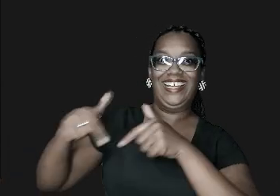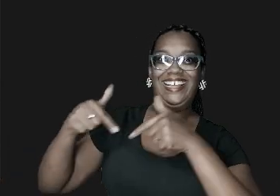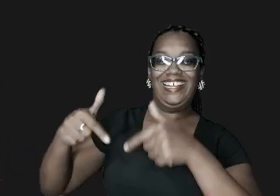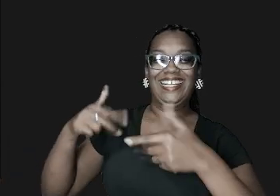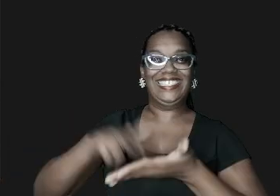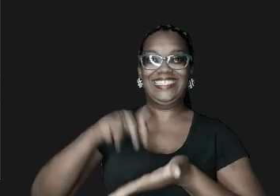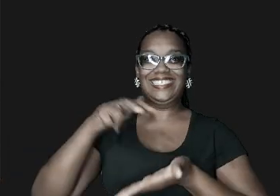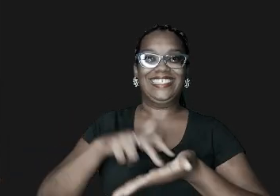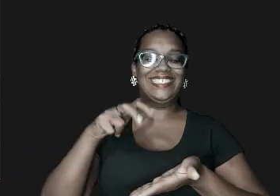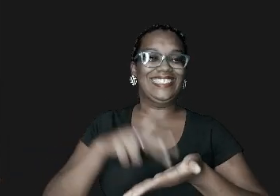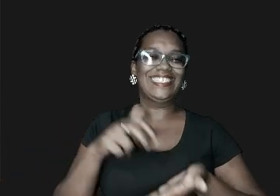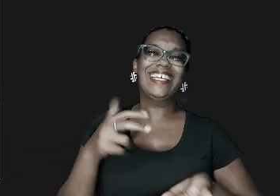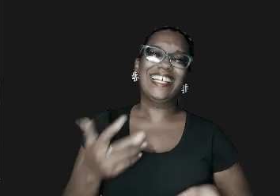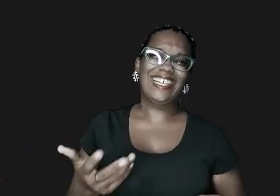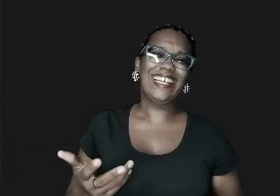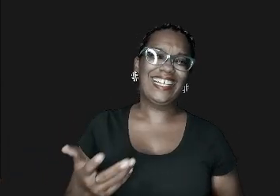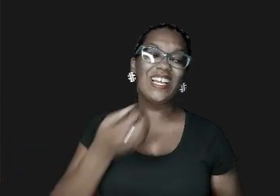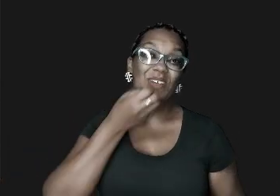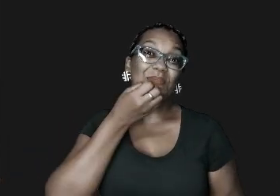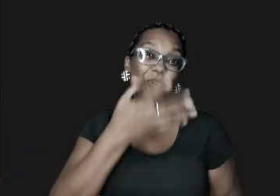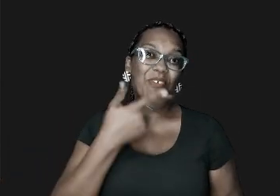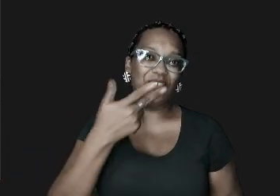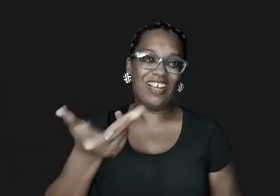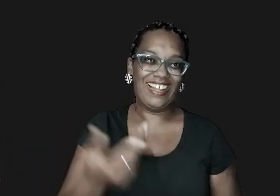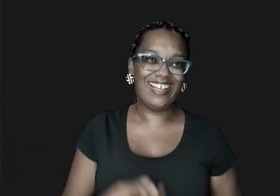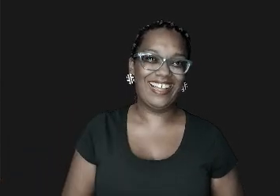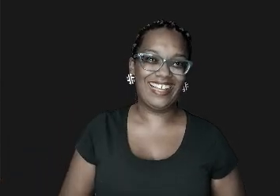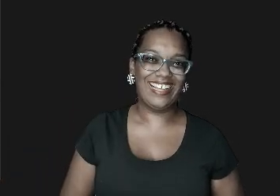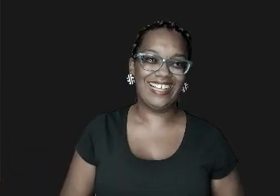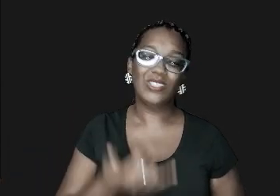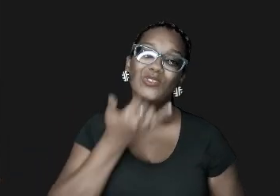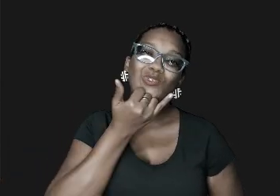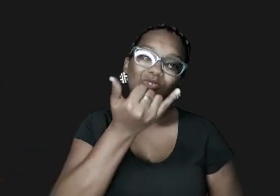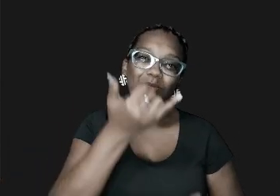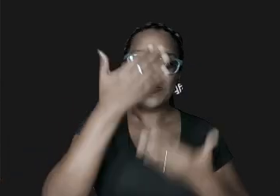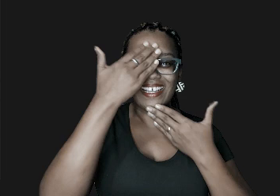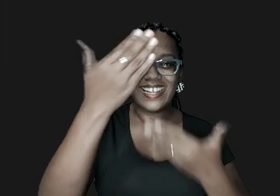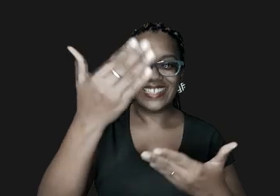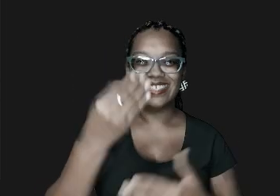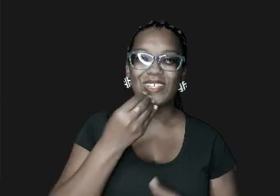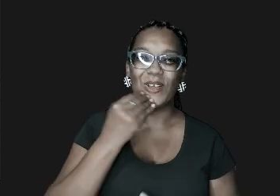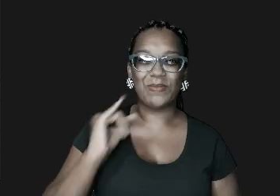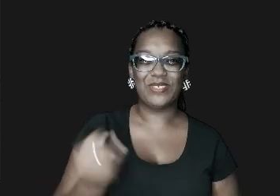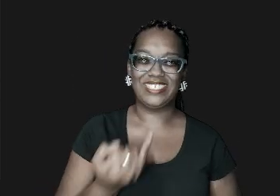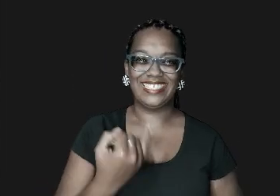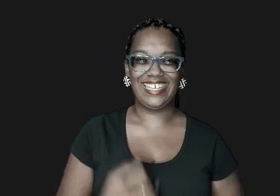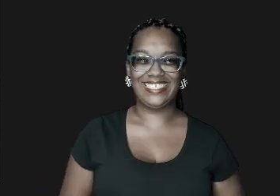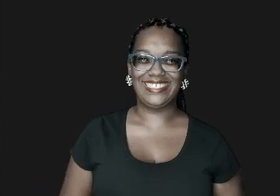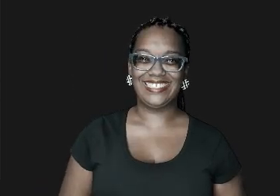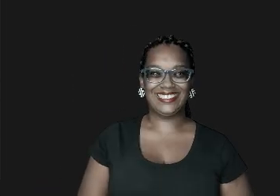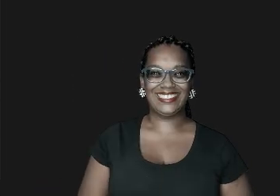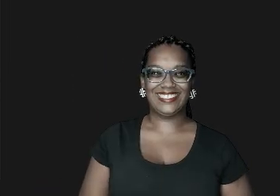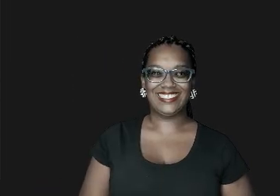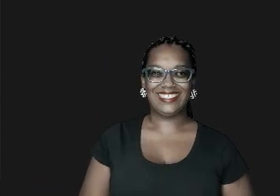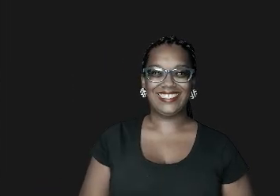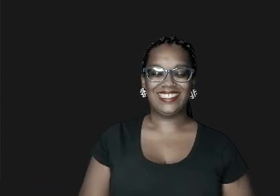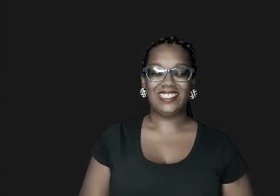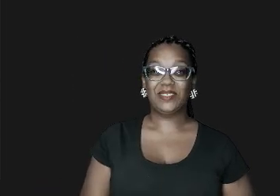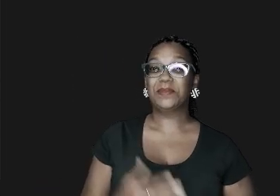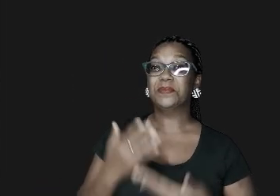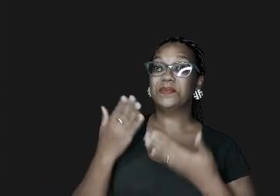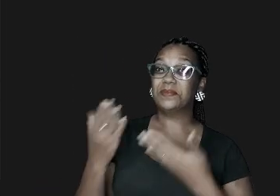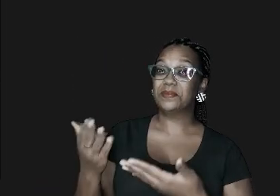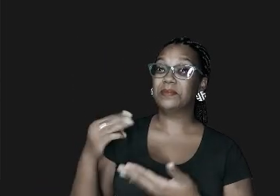que eu me empolguei no assunto quando a gente fala do que a gente faz a gente fica é bom falar né agradeço